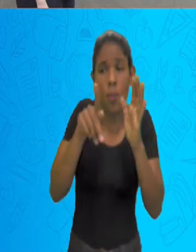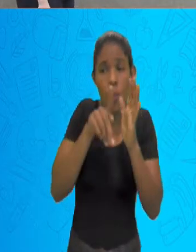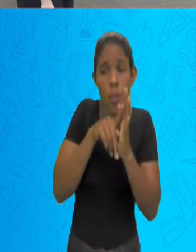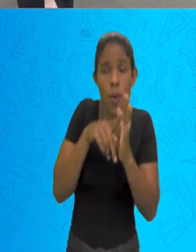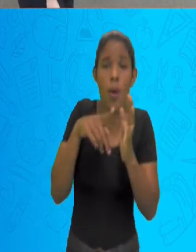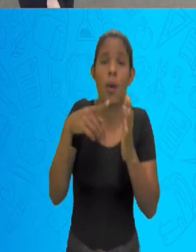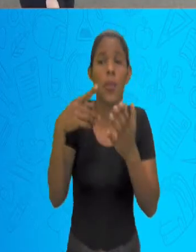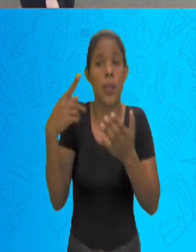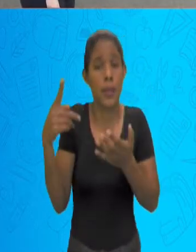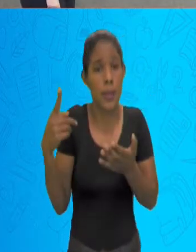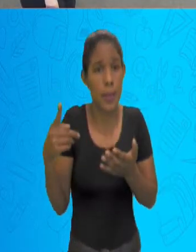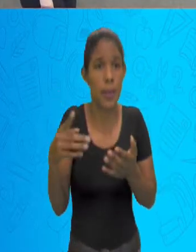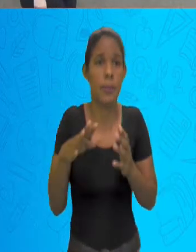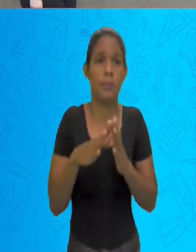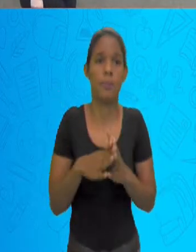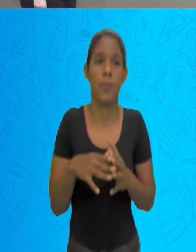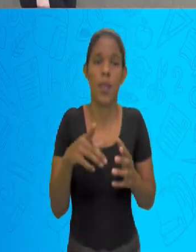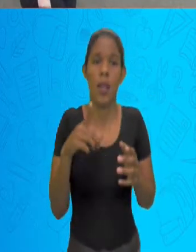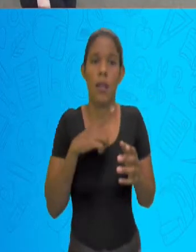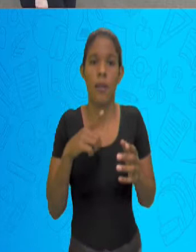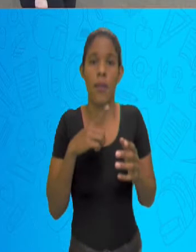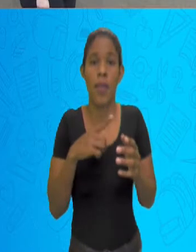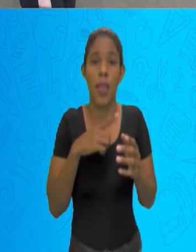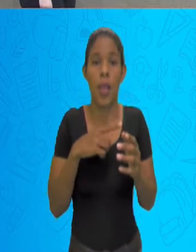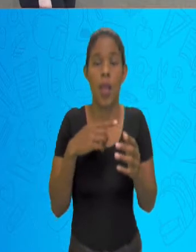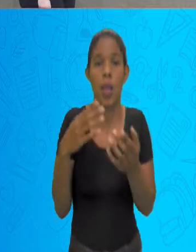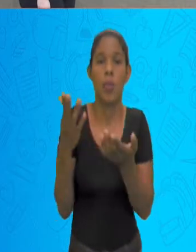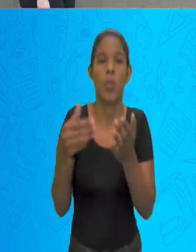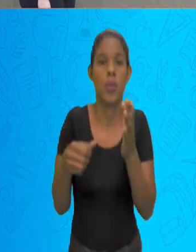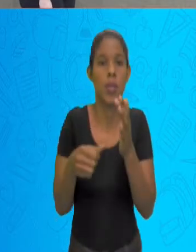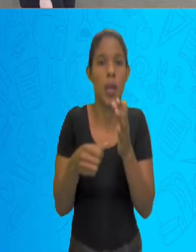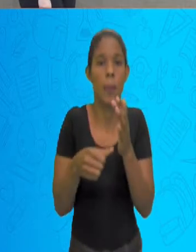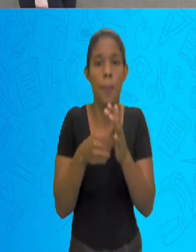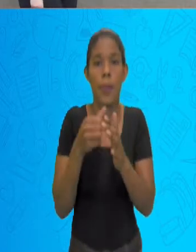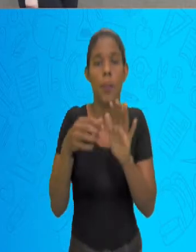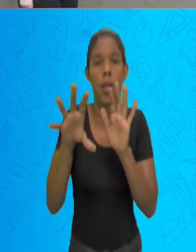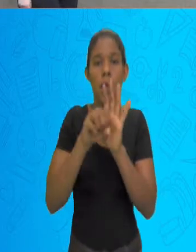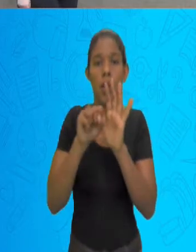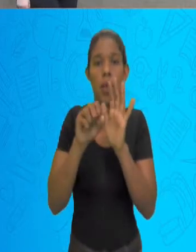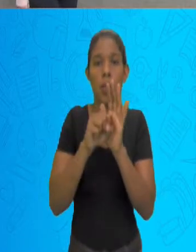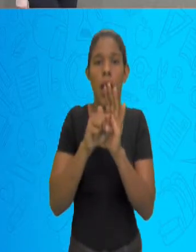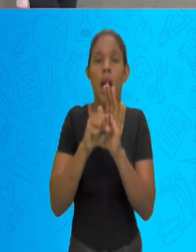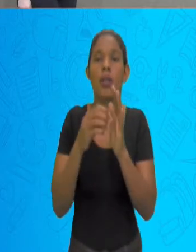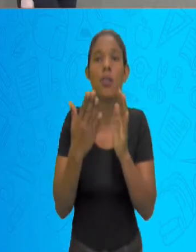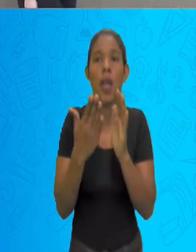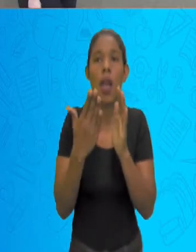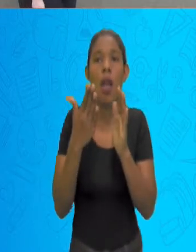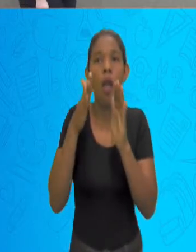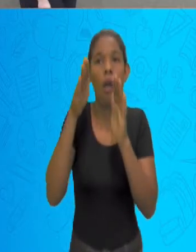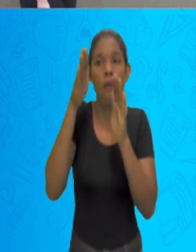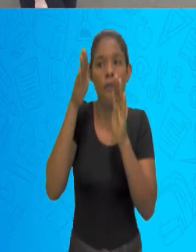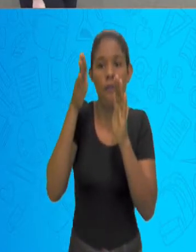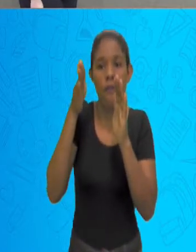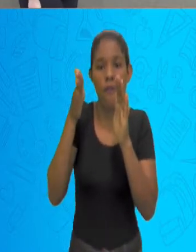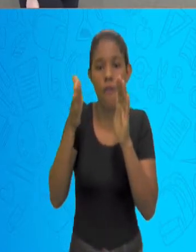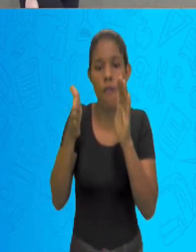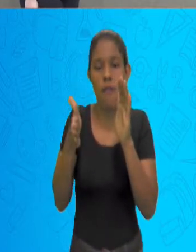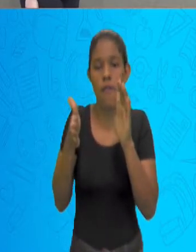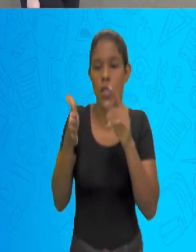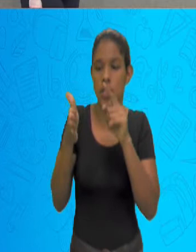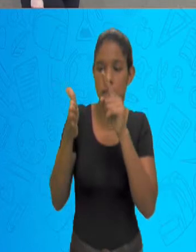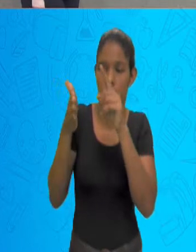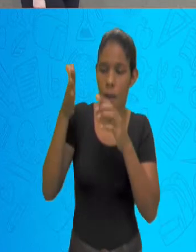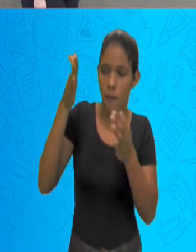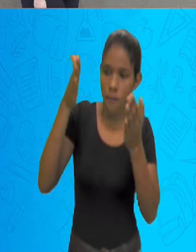geométrico, ok? Nós temos aqui na primeira imagem escrito face. O que seria esta face? Seria o